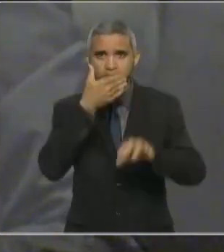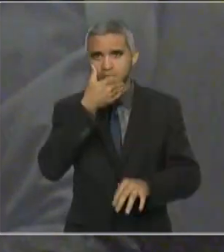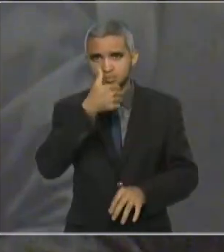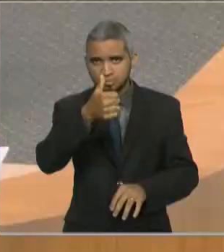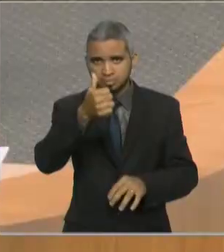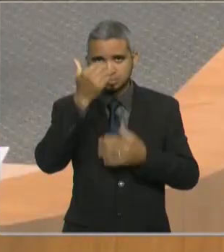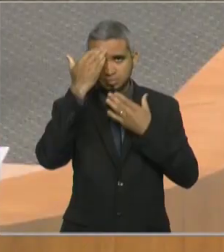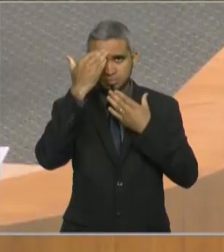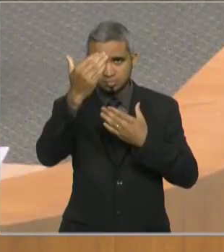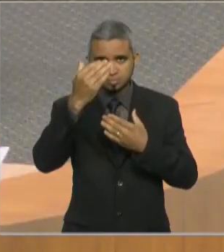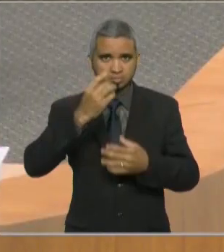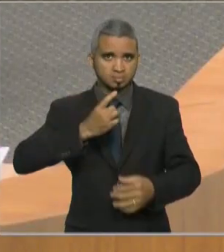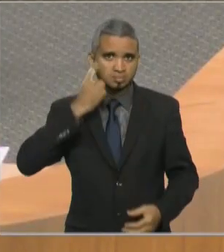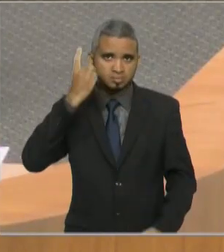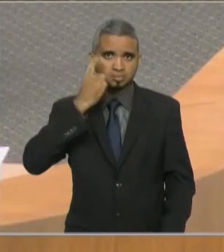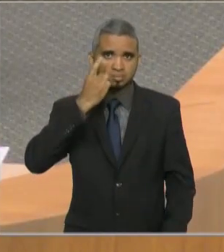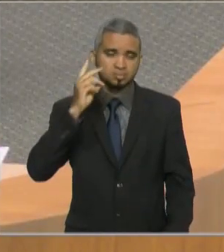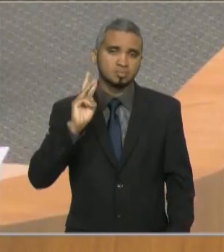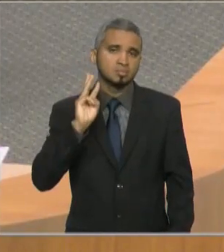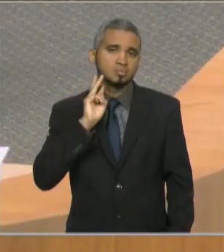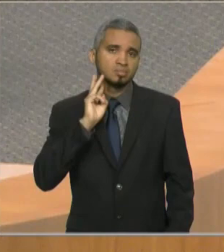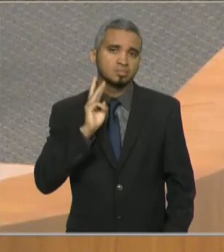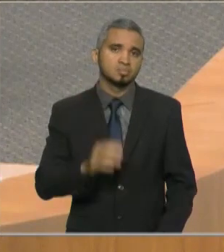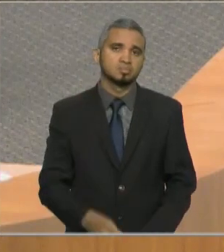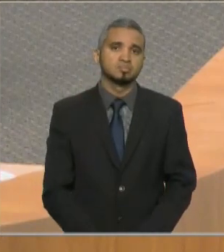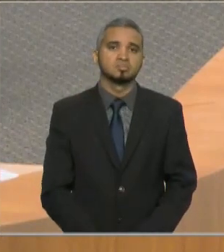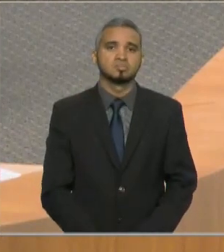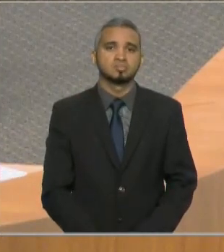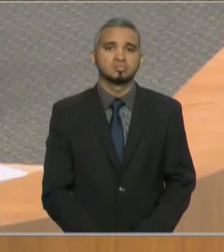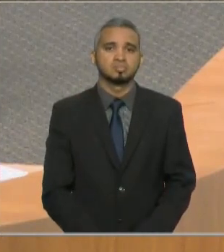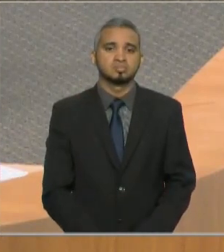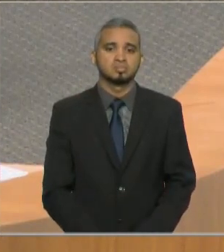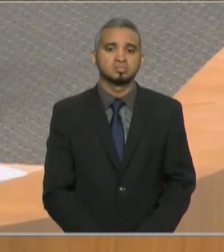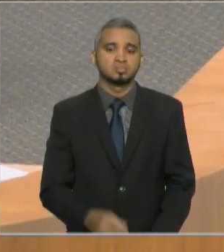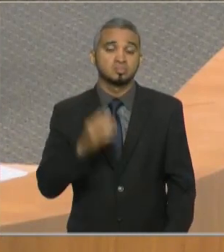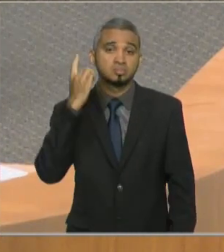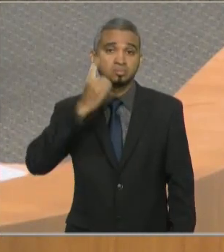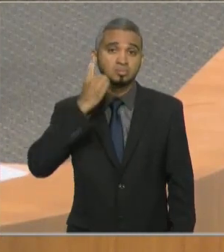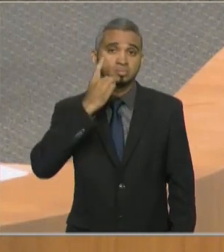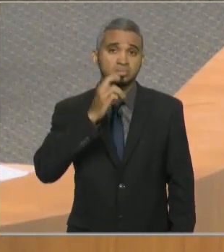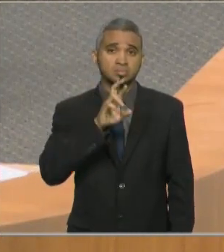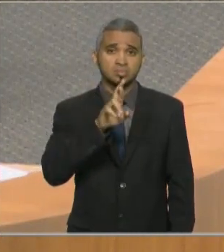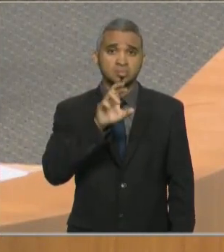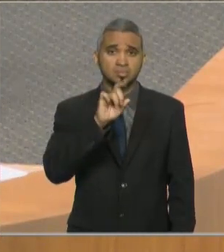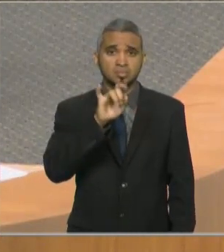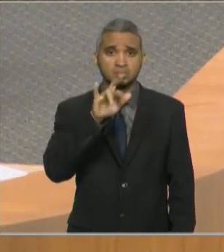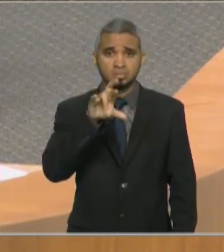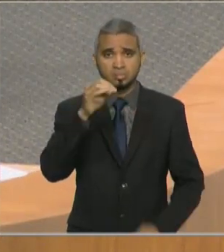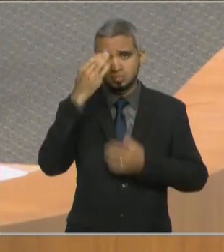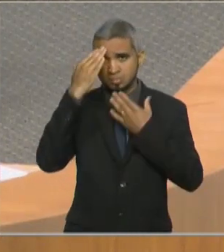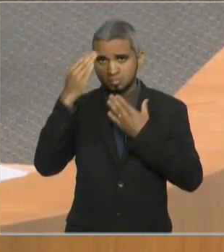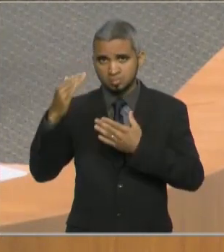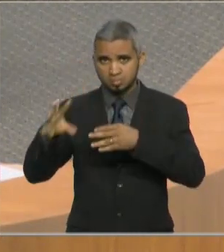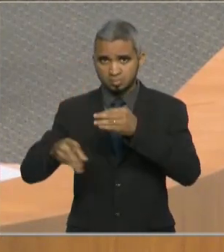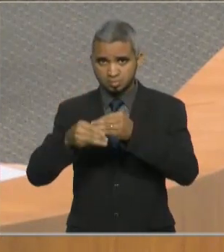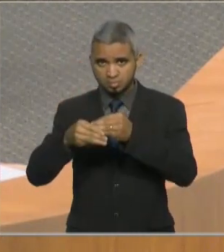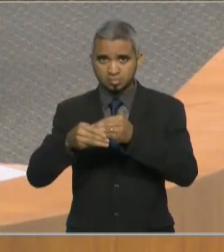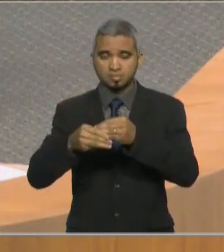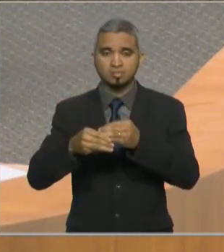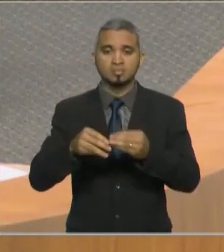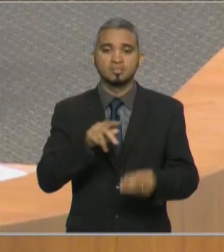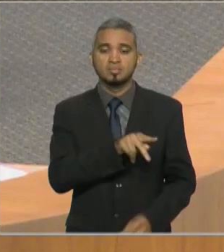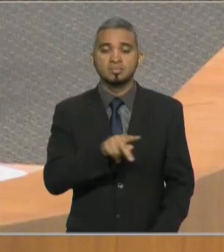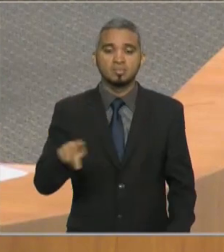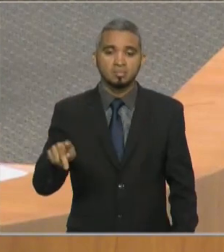Hélio. Deputado Rogério, muito obrigado pela parte. Fazendo alguns esclarecimentos. Com relação ao nome do presidente da OAB, doutor Tiago